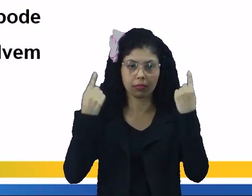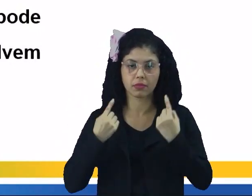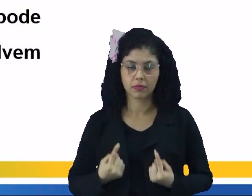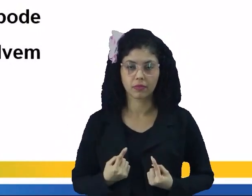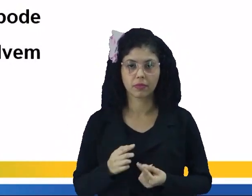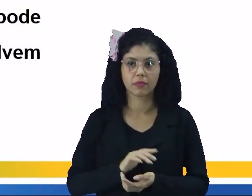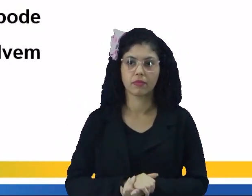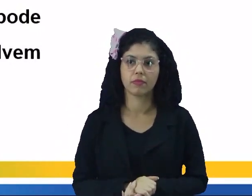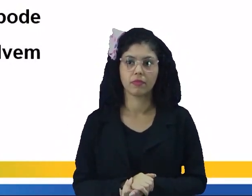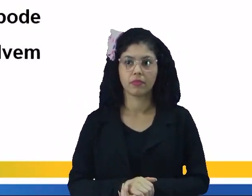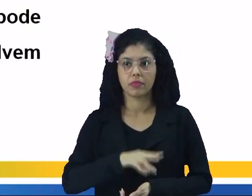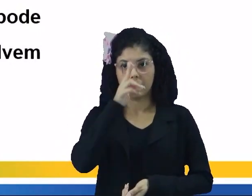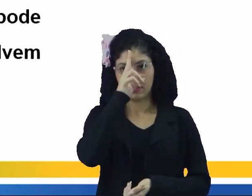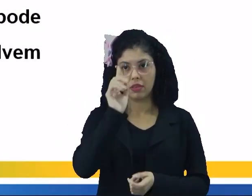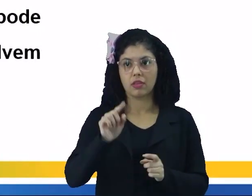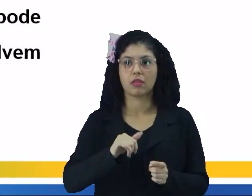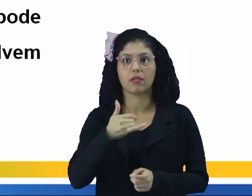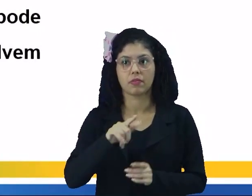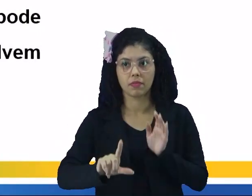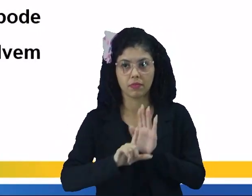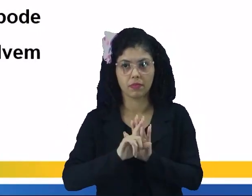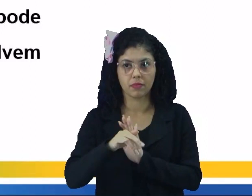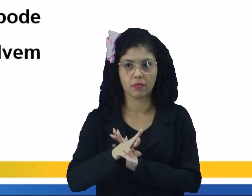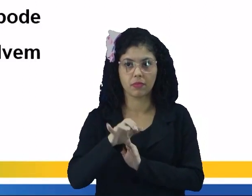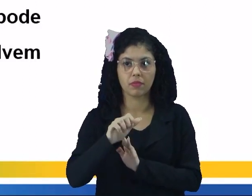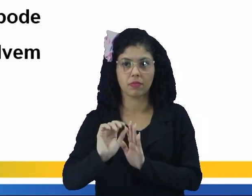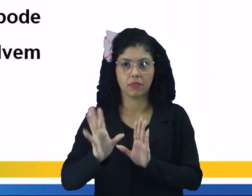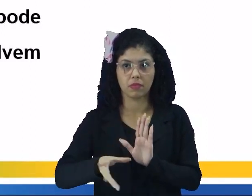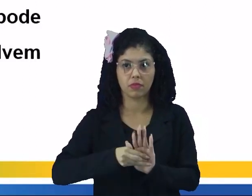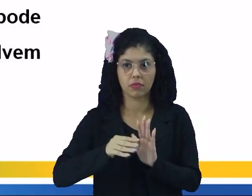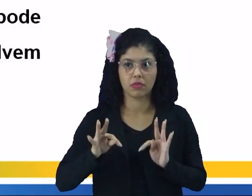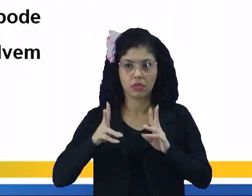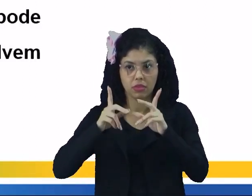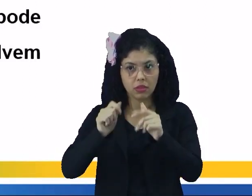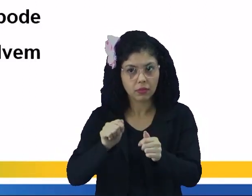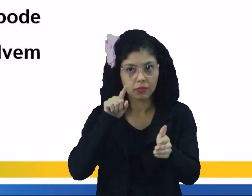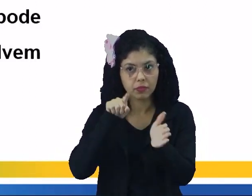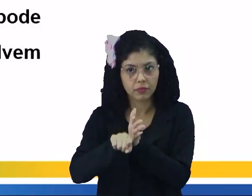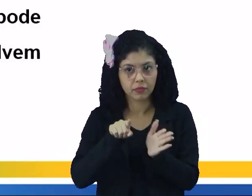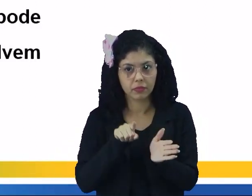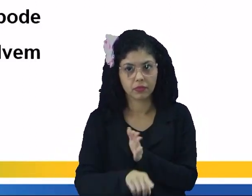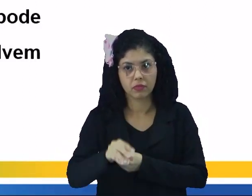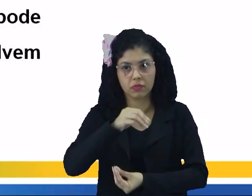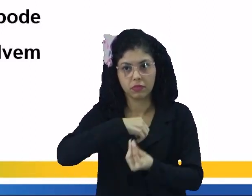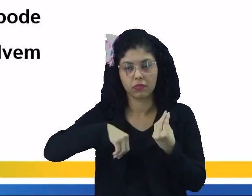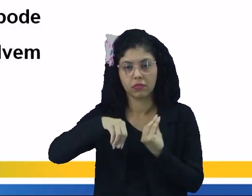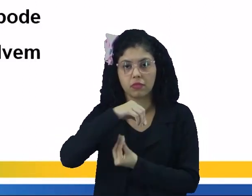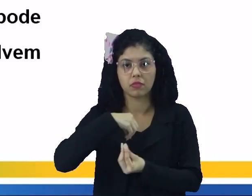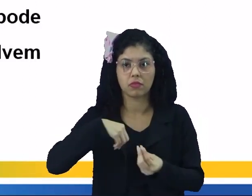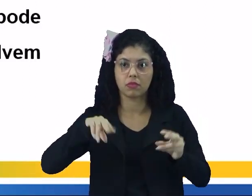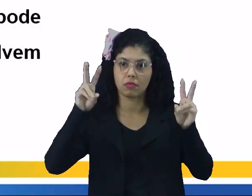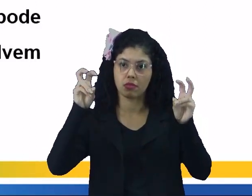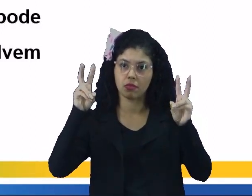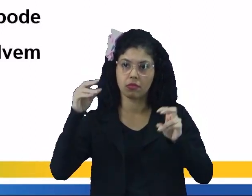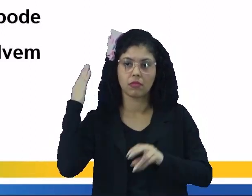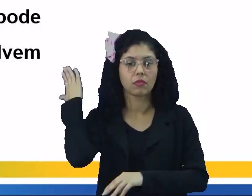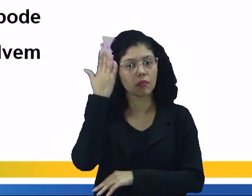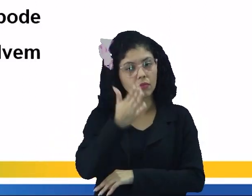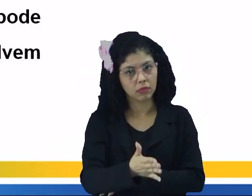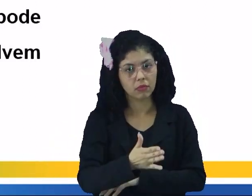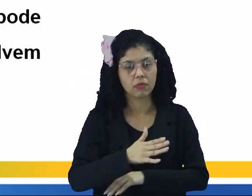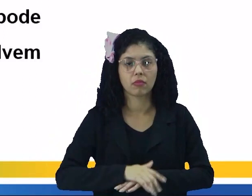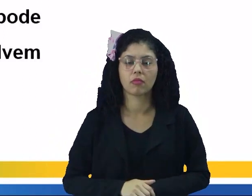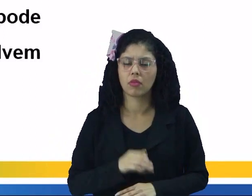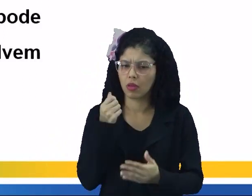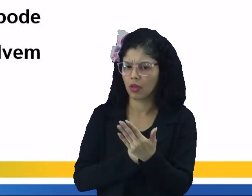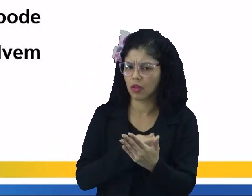Então, lembre-se, a lei da inércia pode estar inserida em todas as questões do Enem e às vezes ele